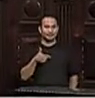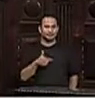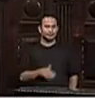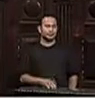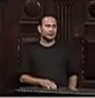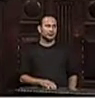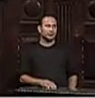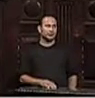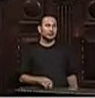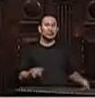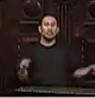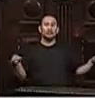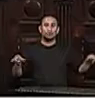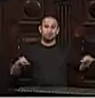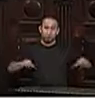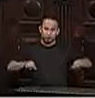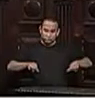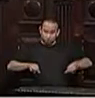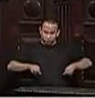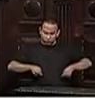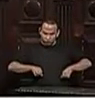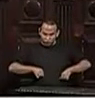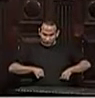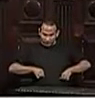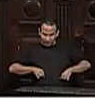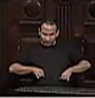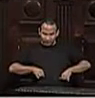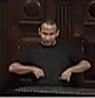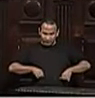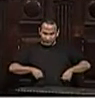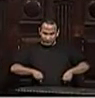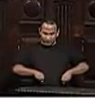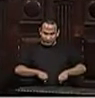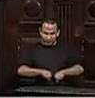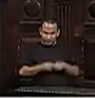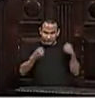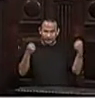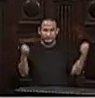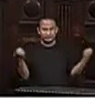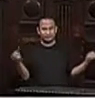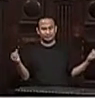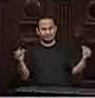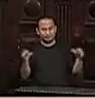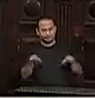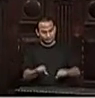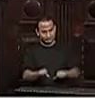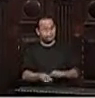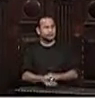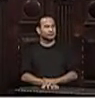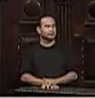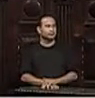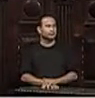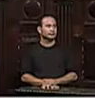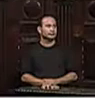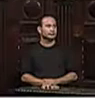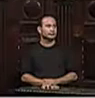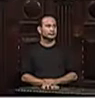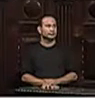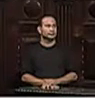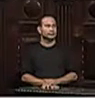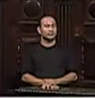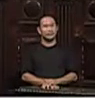E sofremos uma derrota flagrosa. Foi, salvo erro de